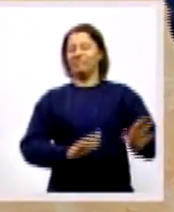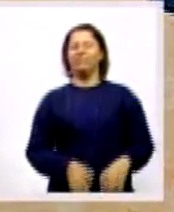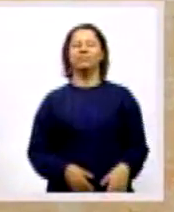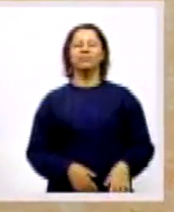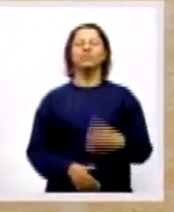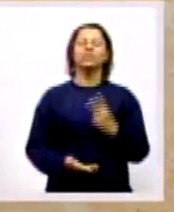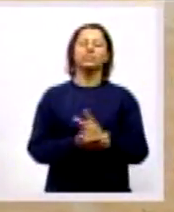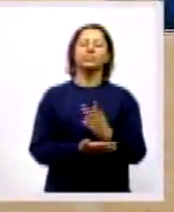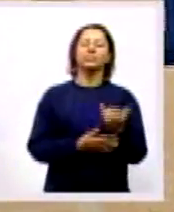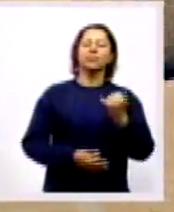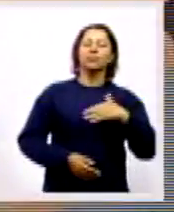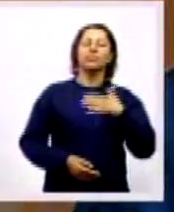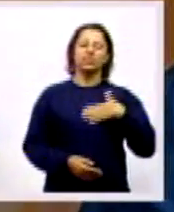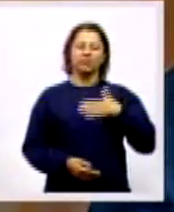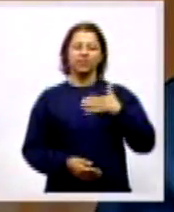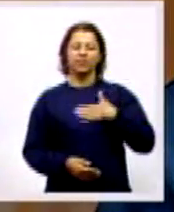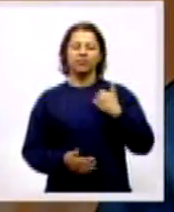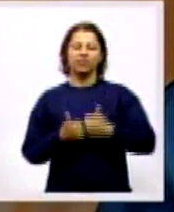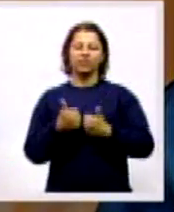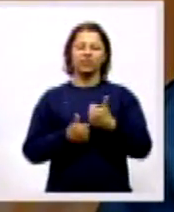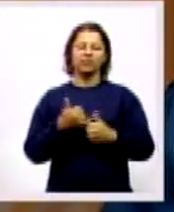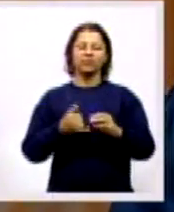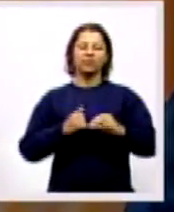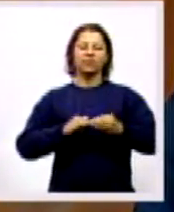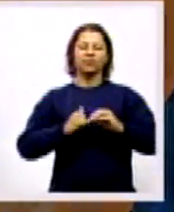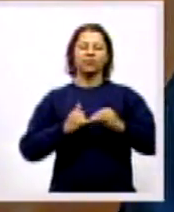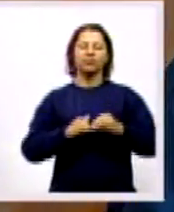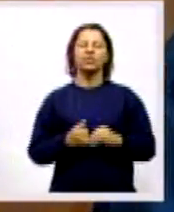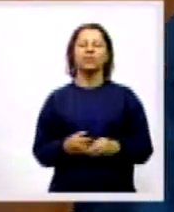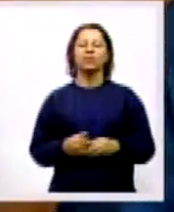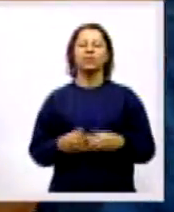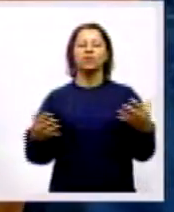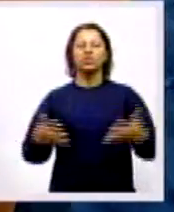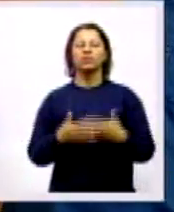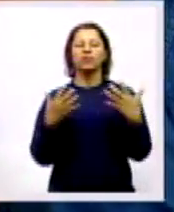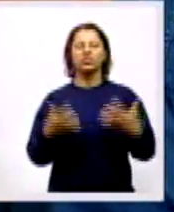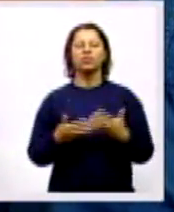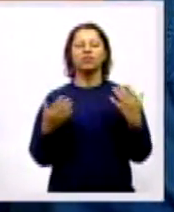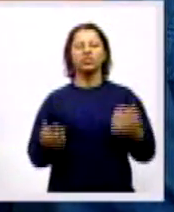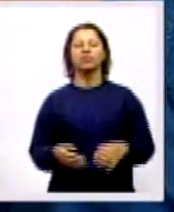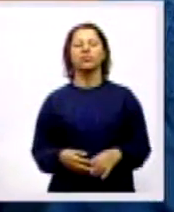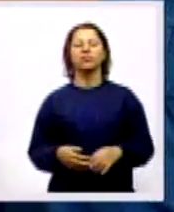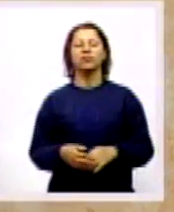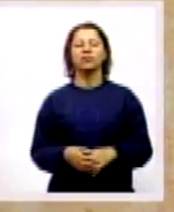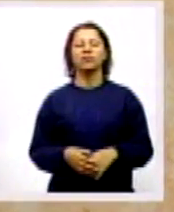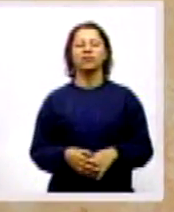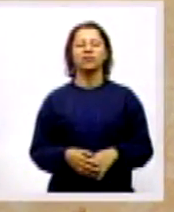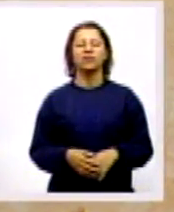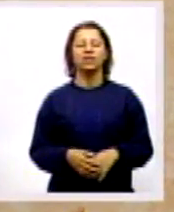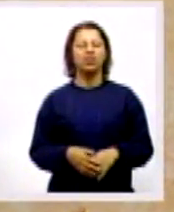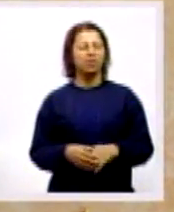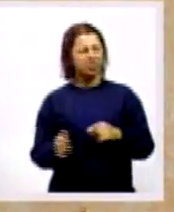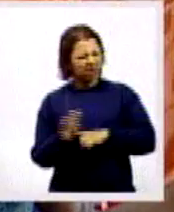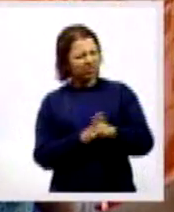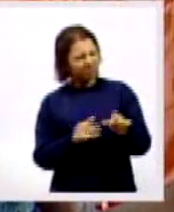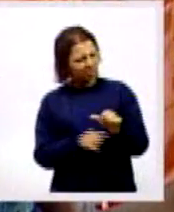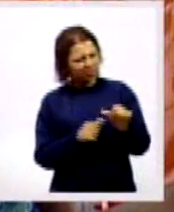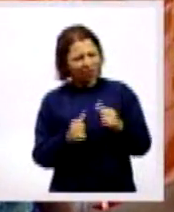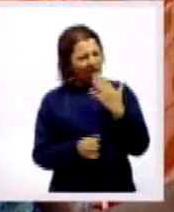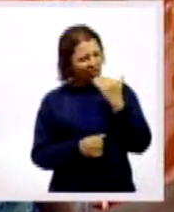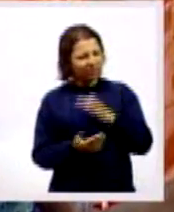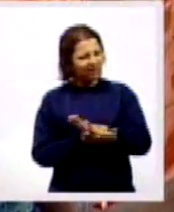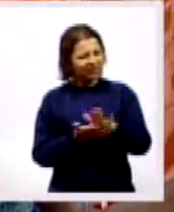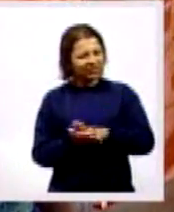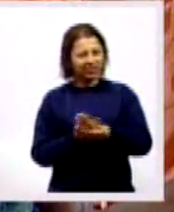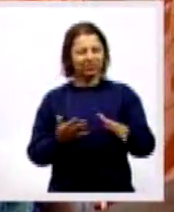Por mais que eu goste de couve, arroz, feijão e couve. O que nós vamos ter hoje? Mudou um pouquinho, feijão, arroz e couve. Hoje é